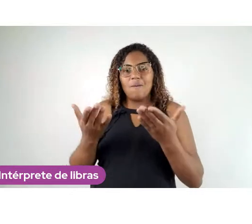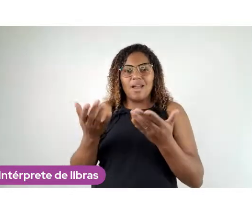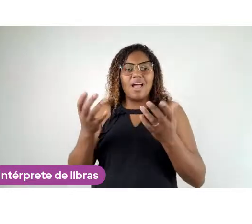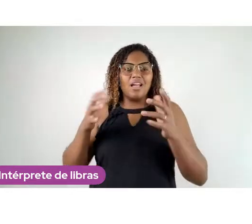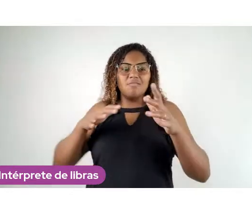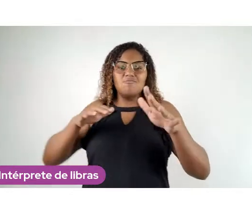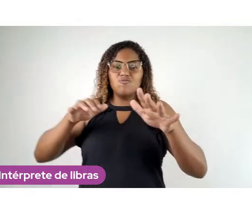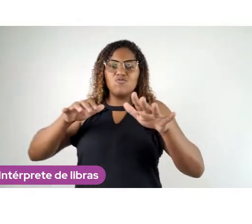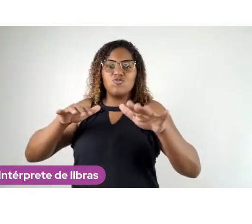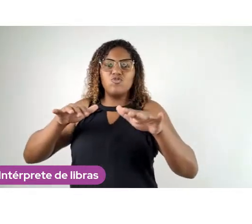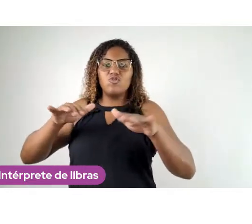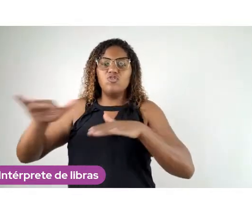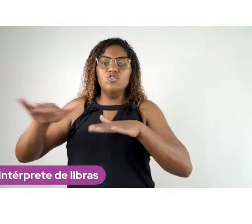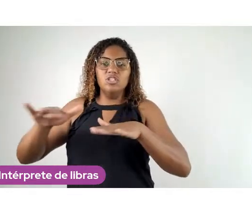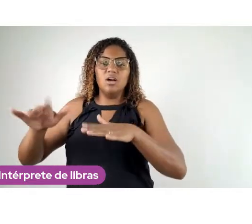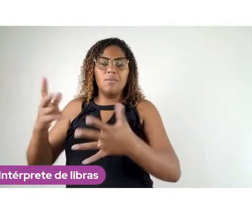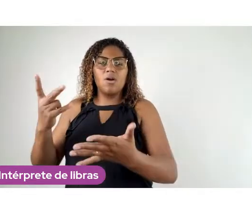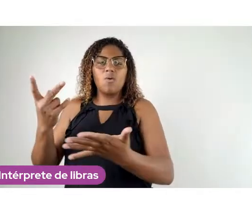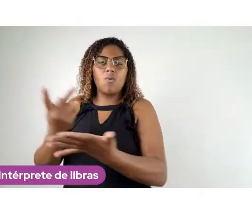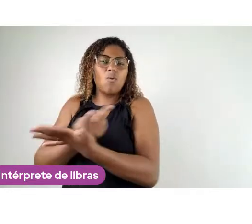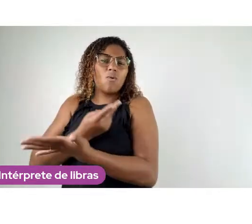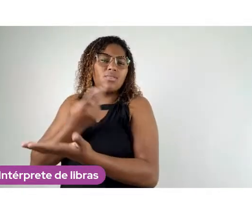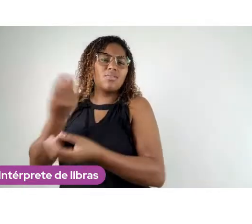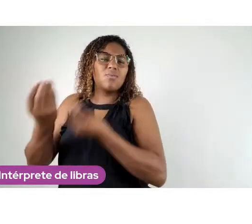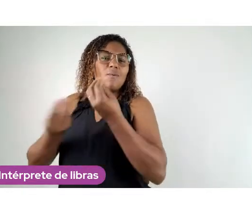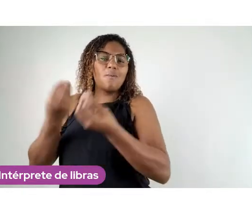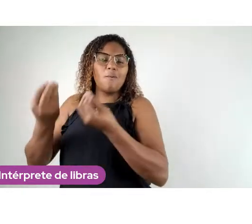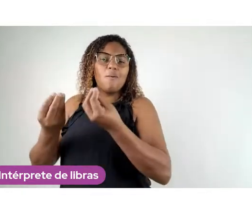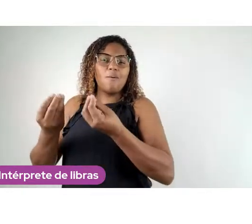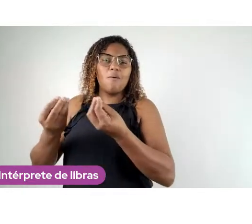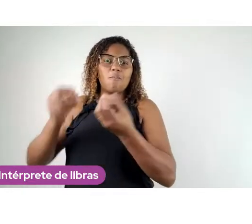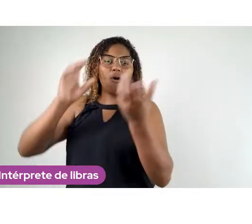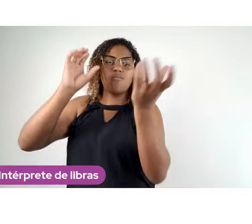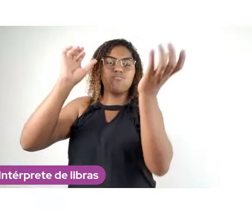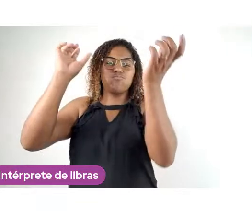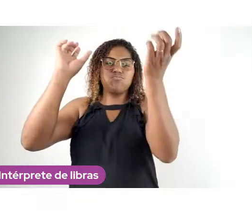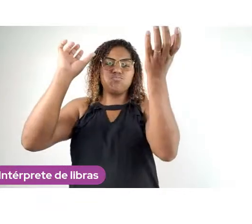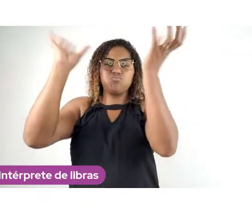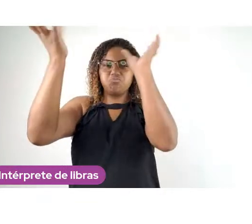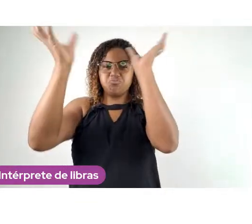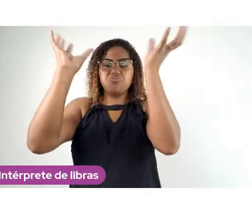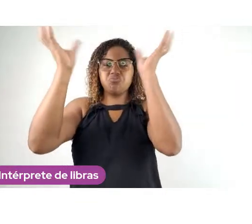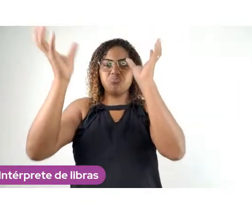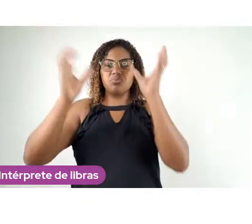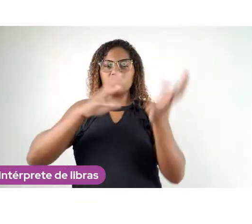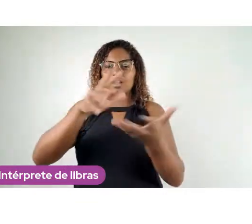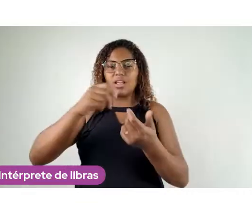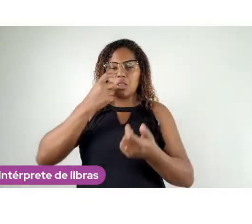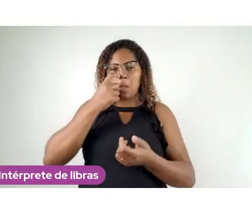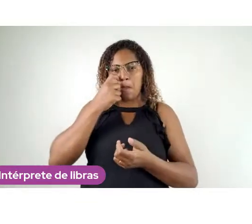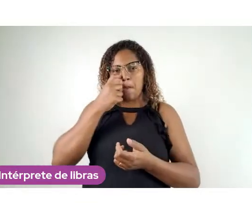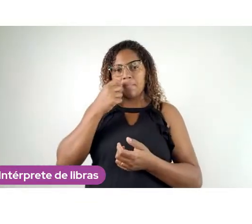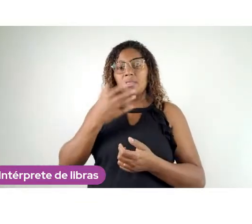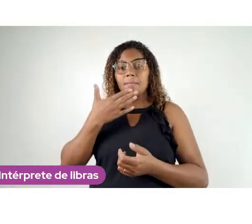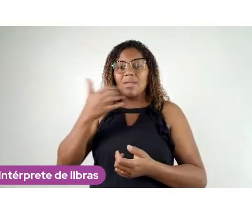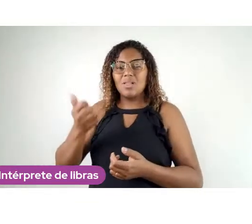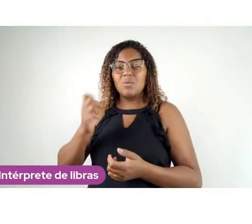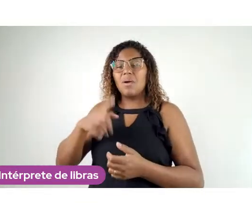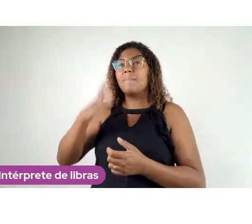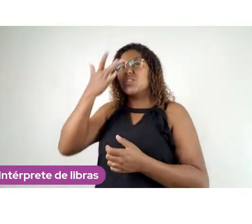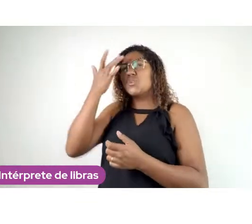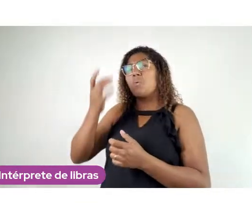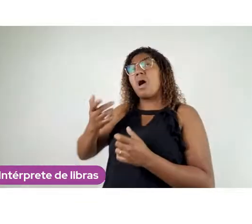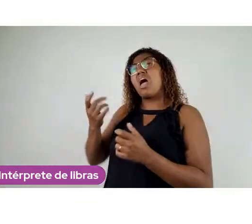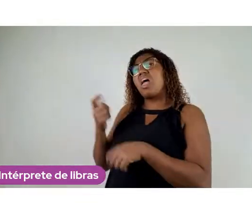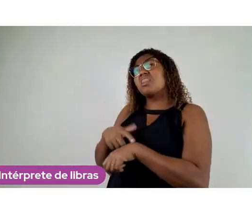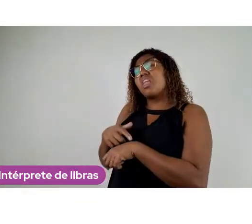sistema climático na Terra, lógico que o conhecimento melhorou, mas ele não é um conhecimento recente. Então, já